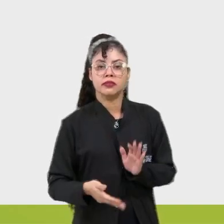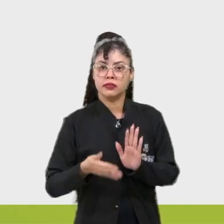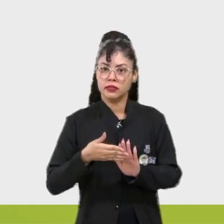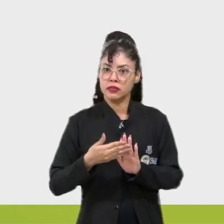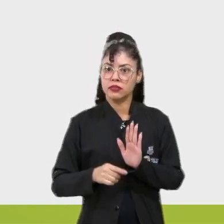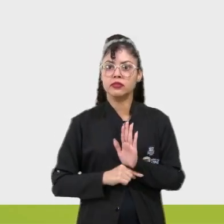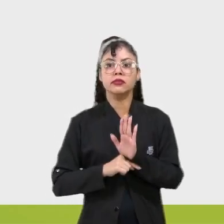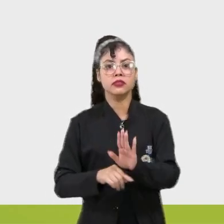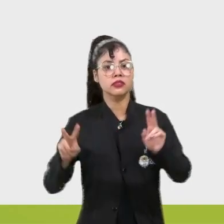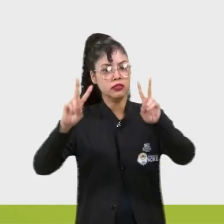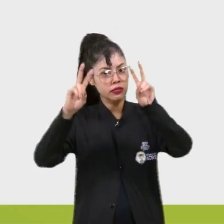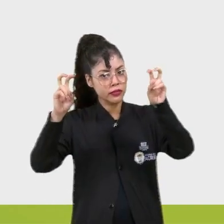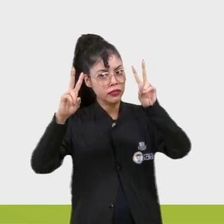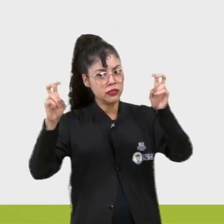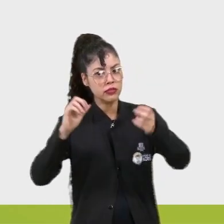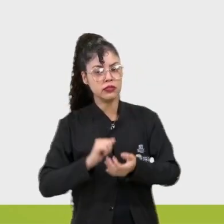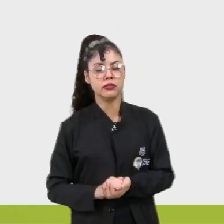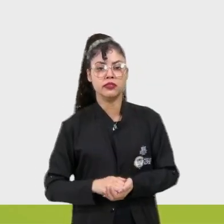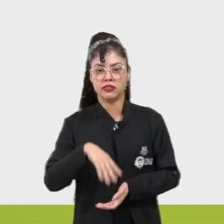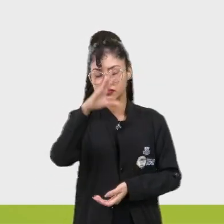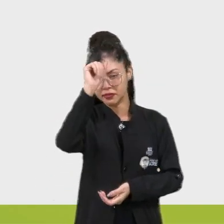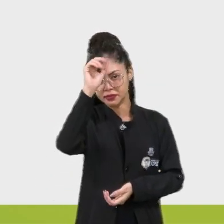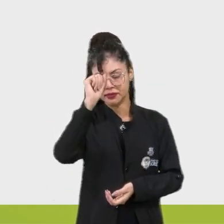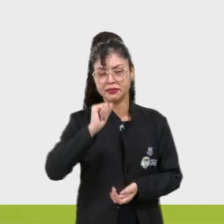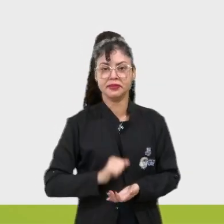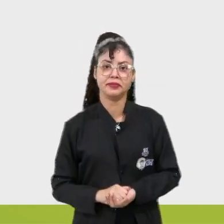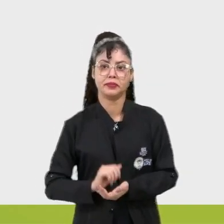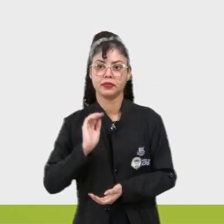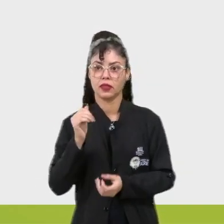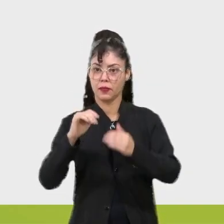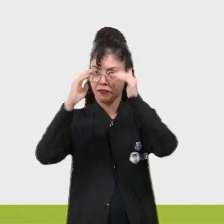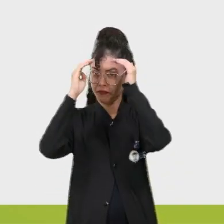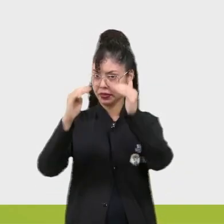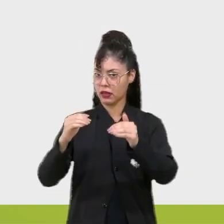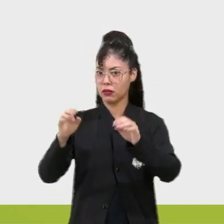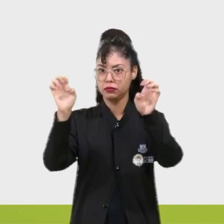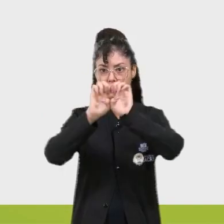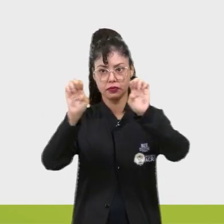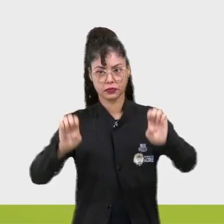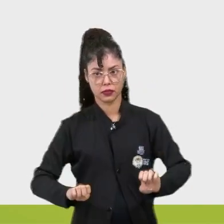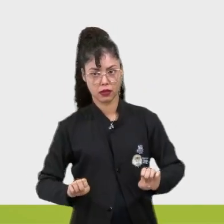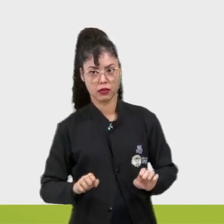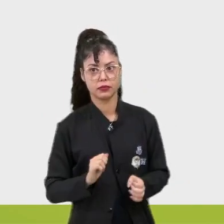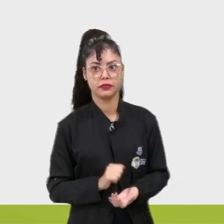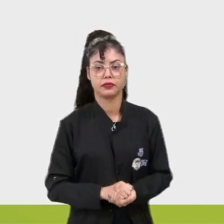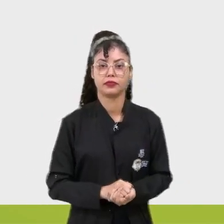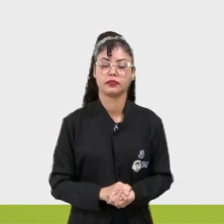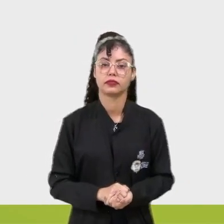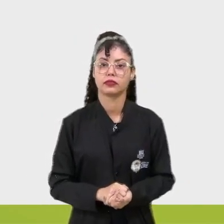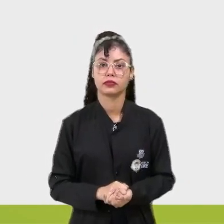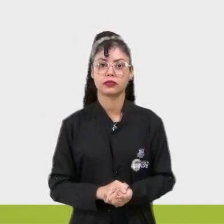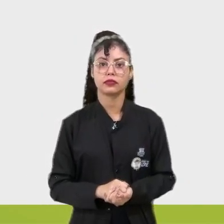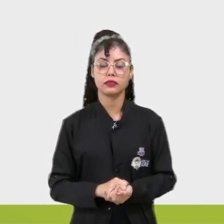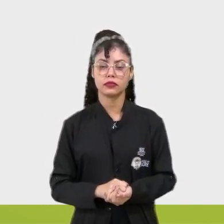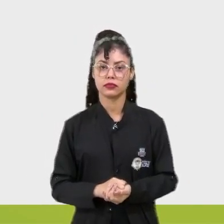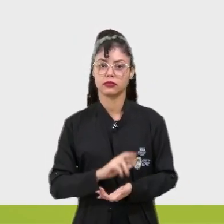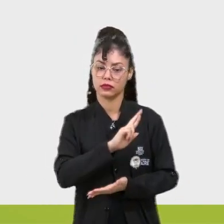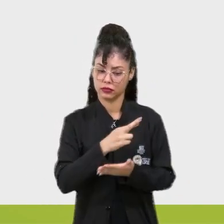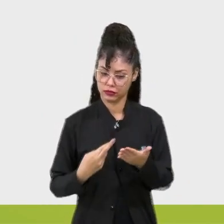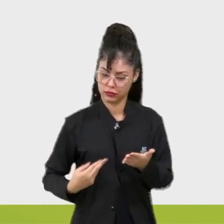proposto, abordagem de outras áreas de conhecimento e obediência à estrutura da